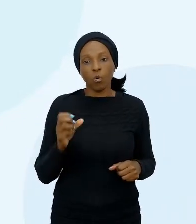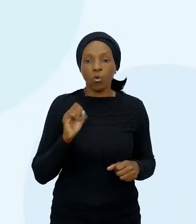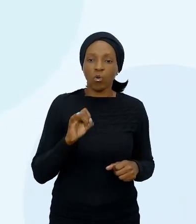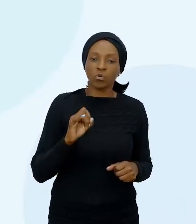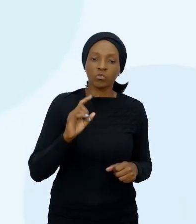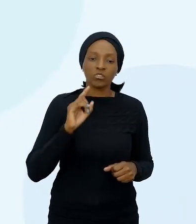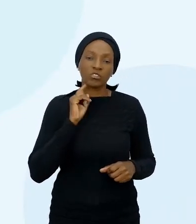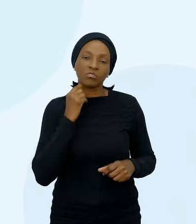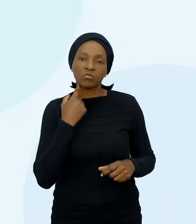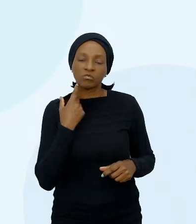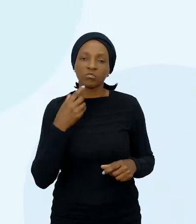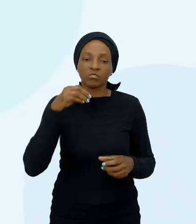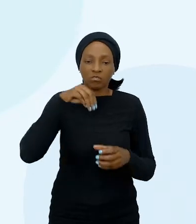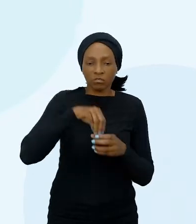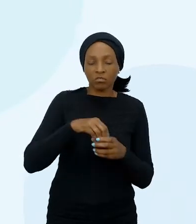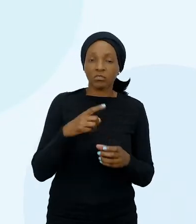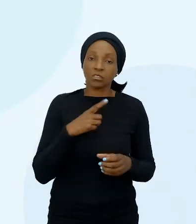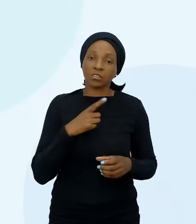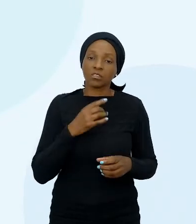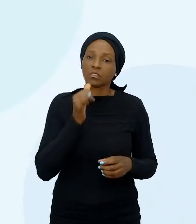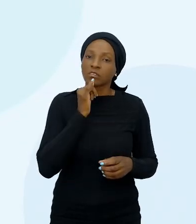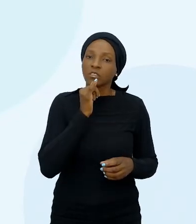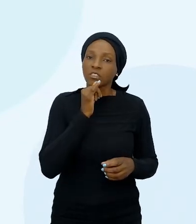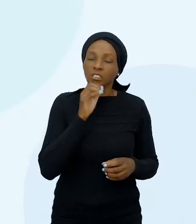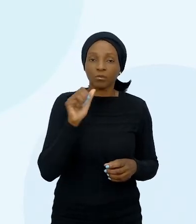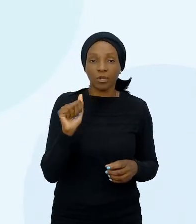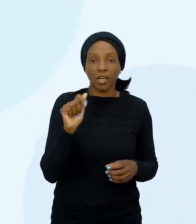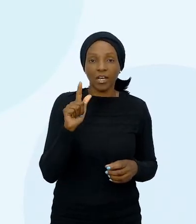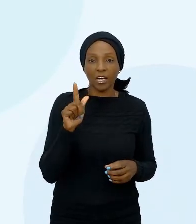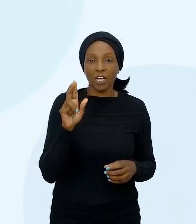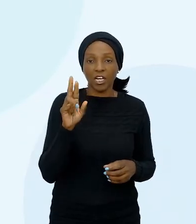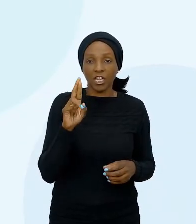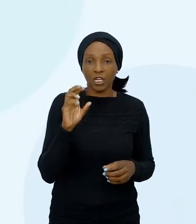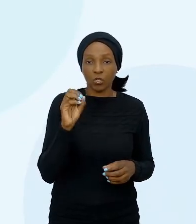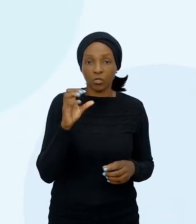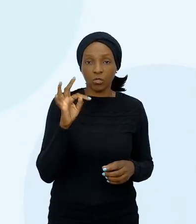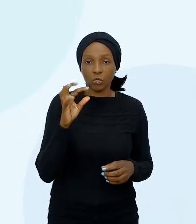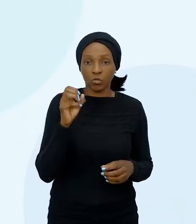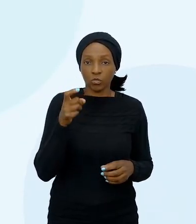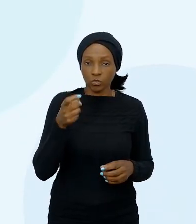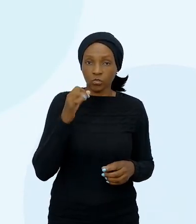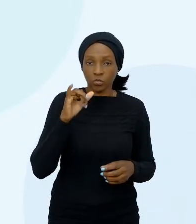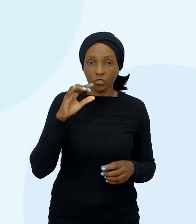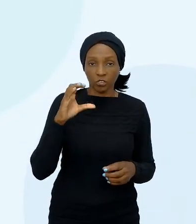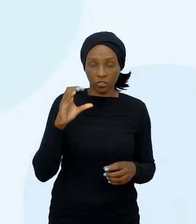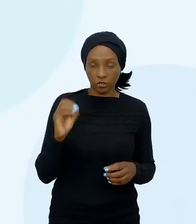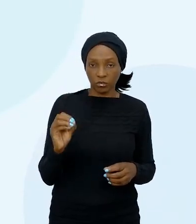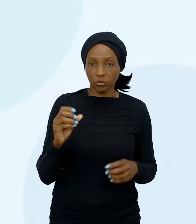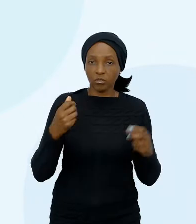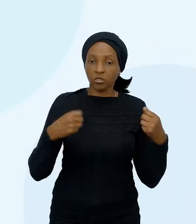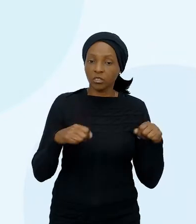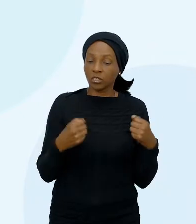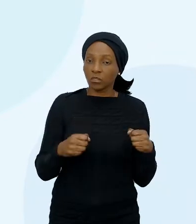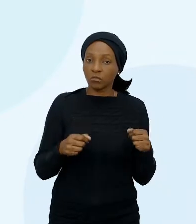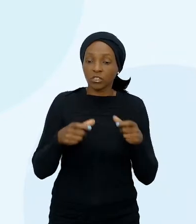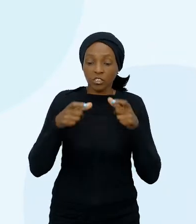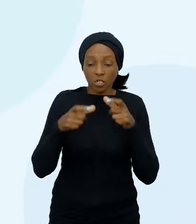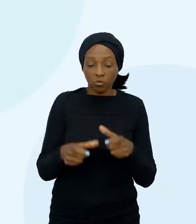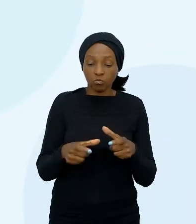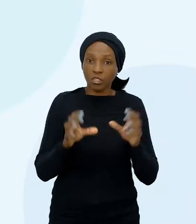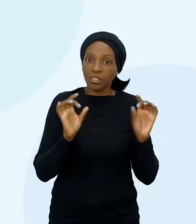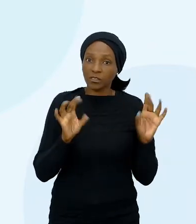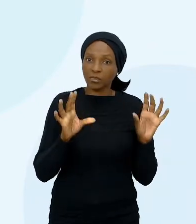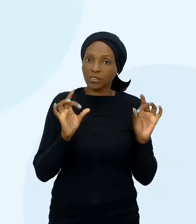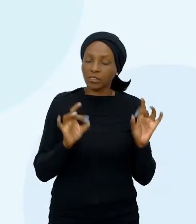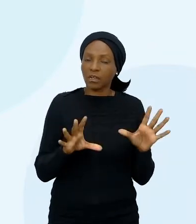dentro dela, por exemplo, agrotóxico, né? Então ela deve ser dispor, né, em local ambientalmente